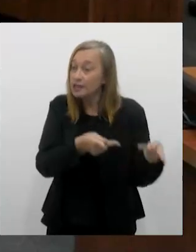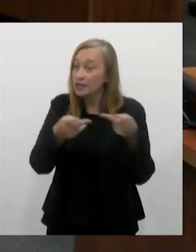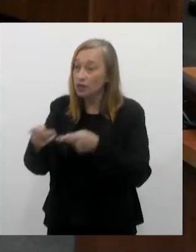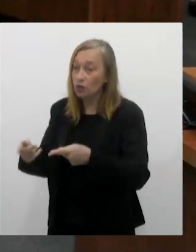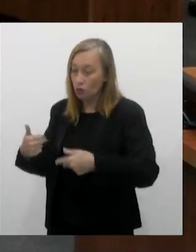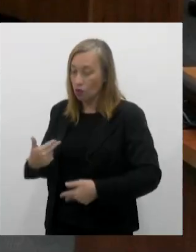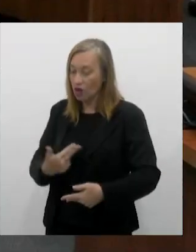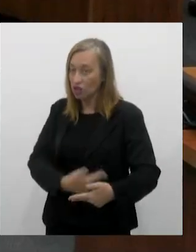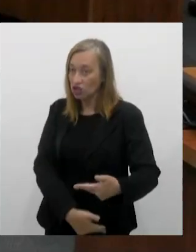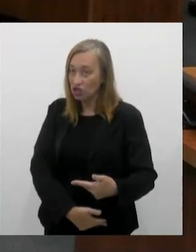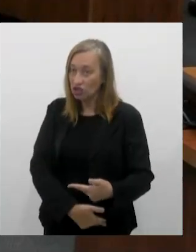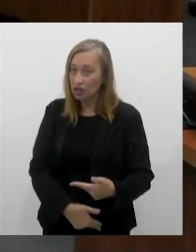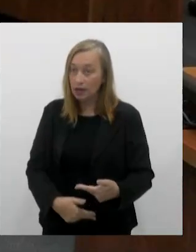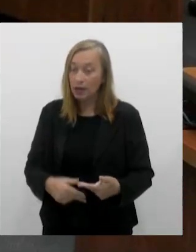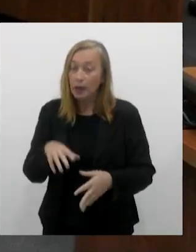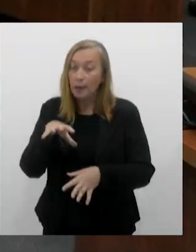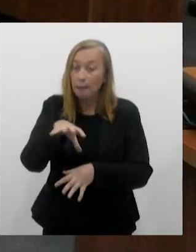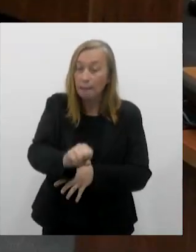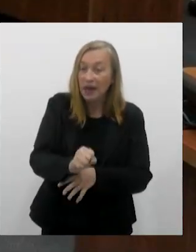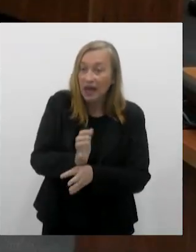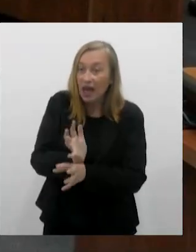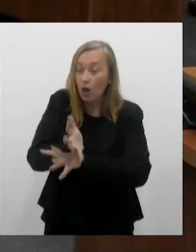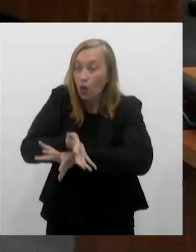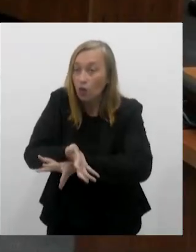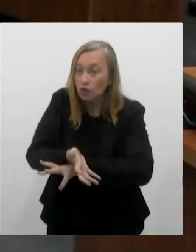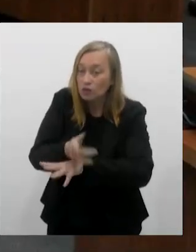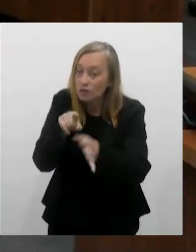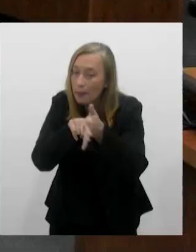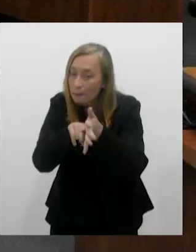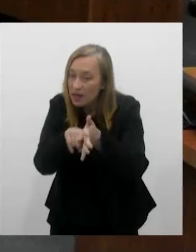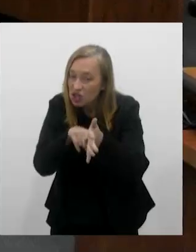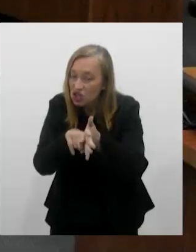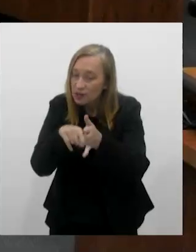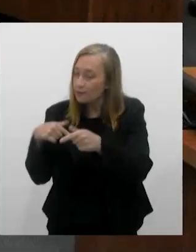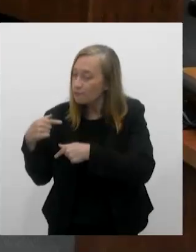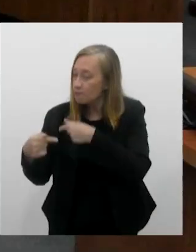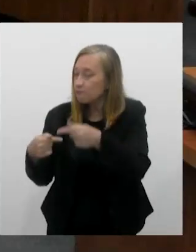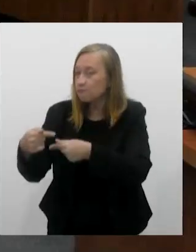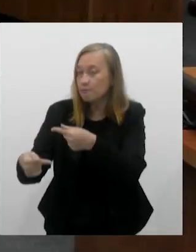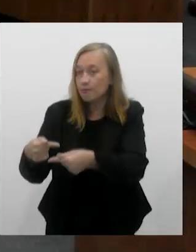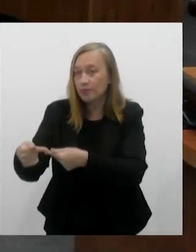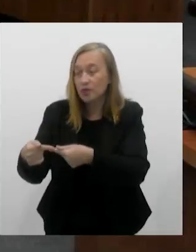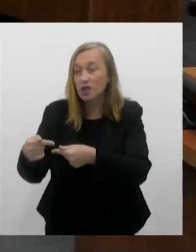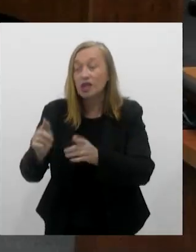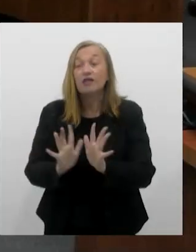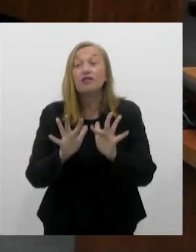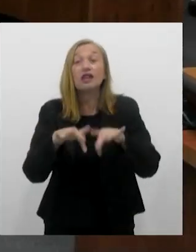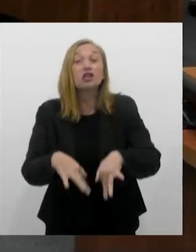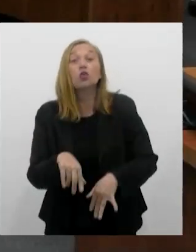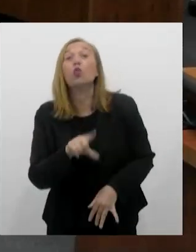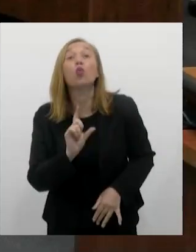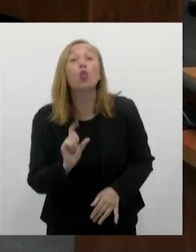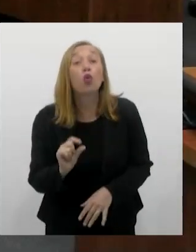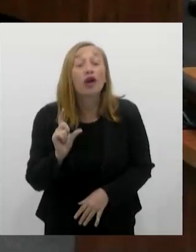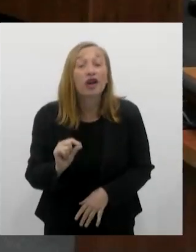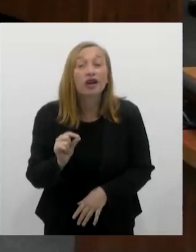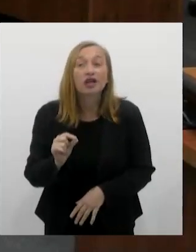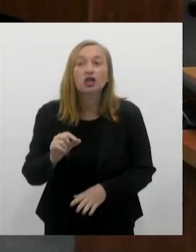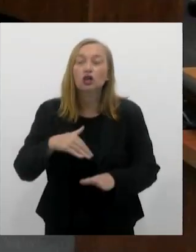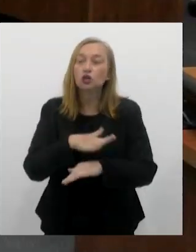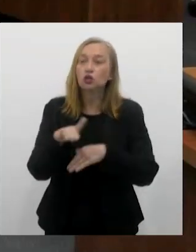pegar fósseis para fazer a pesquisa genética. E concluiu o seguinte: